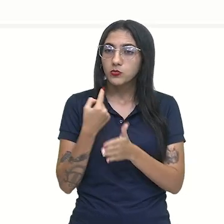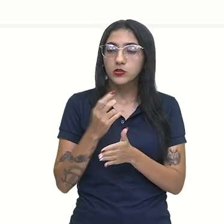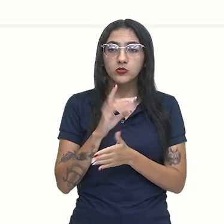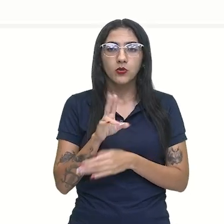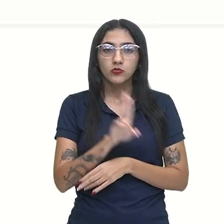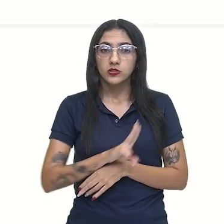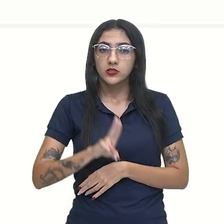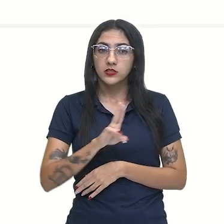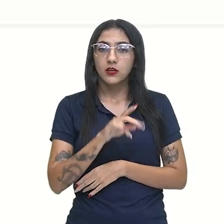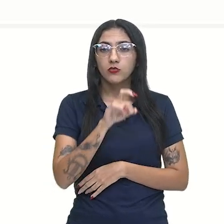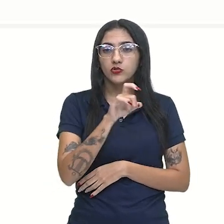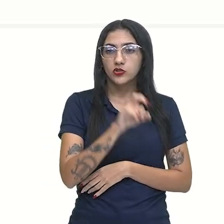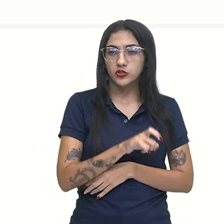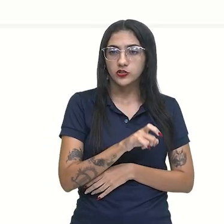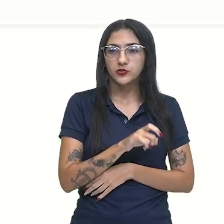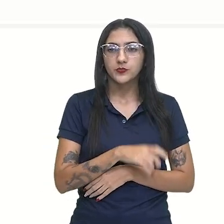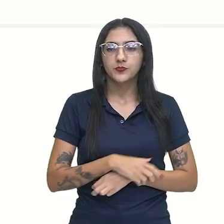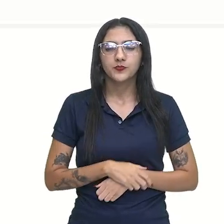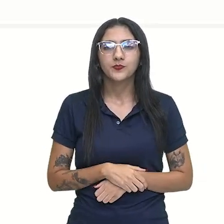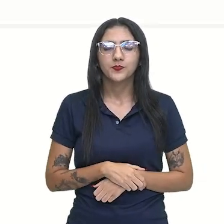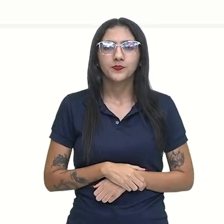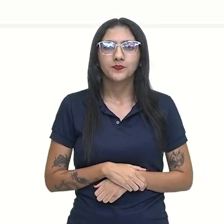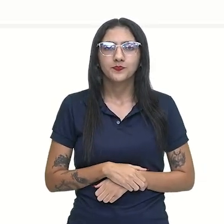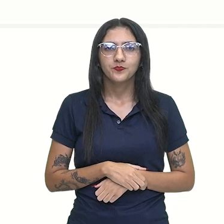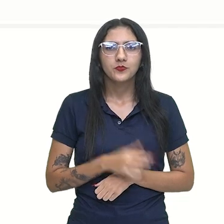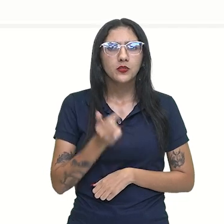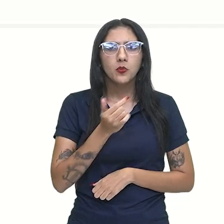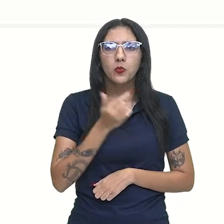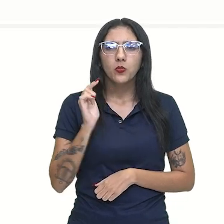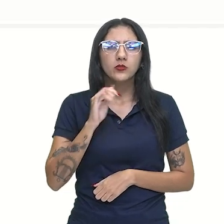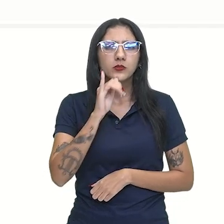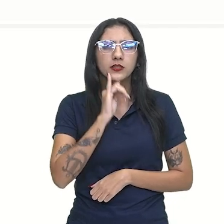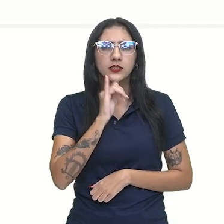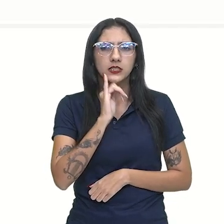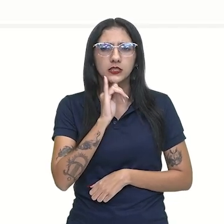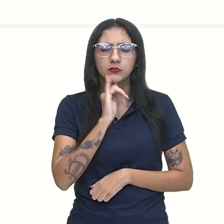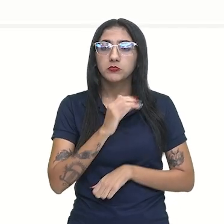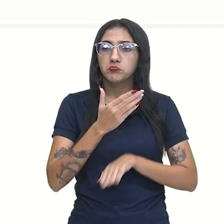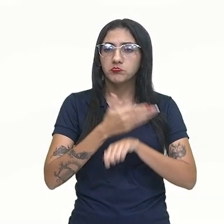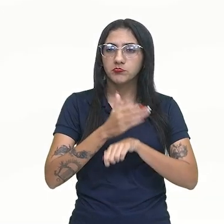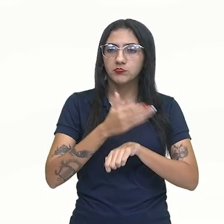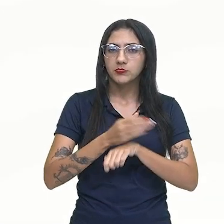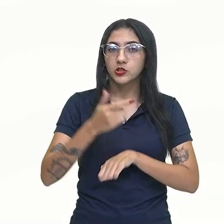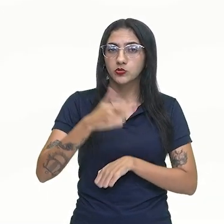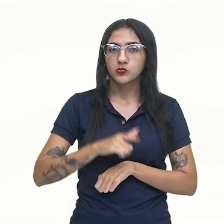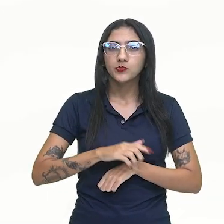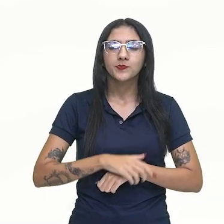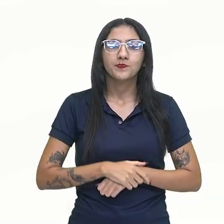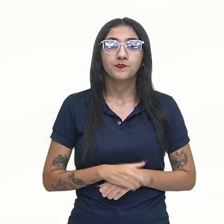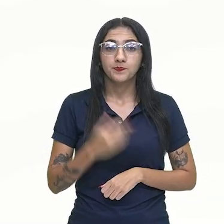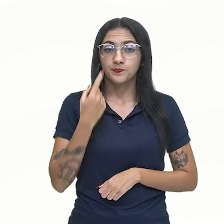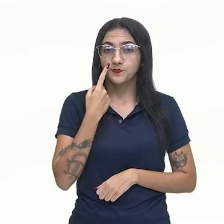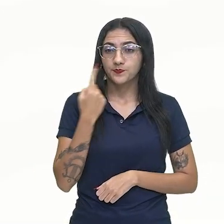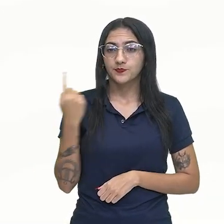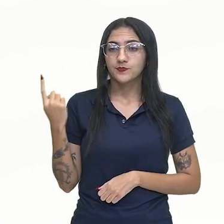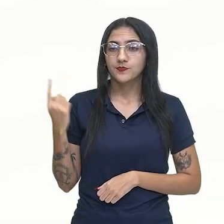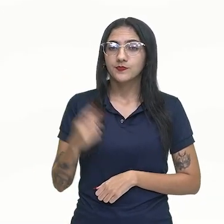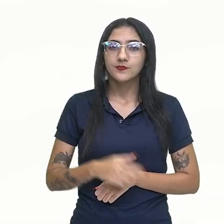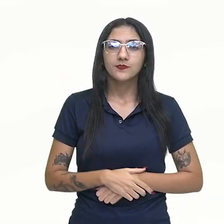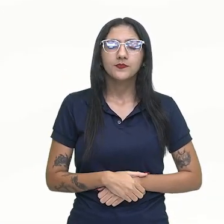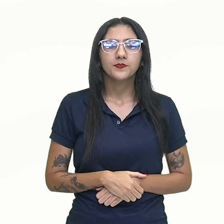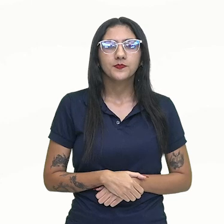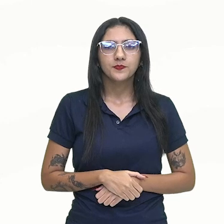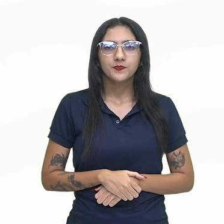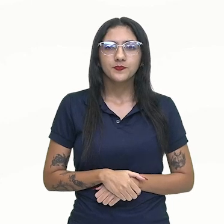x do vértice, tá? Bora ver mais um exemplo, então, para a gente treinar um pouco mais? Olha aí.